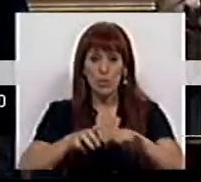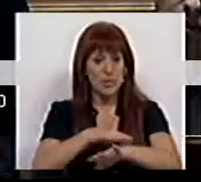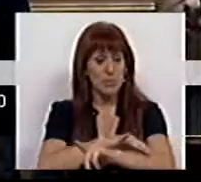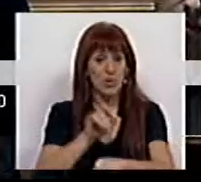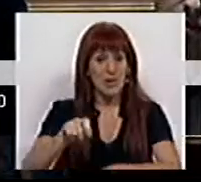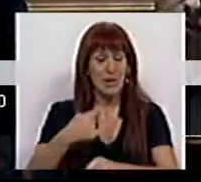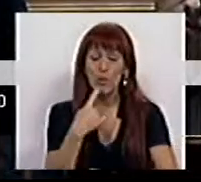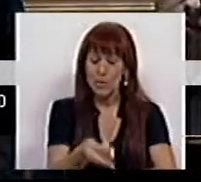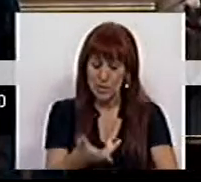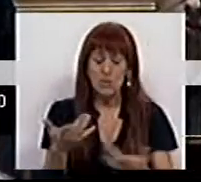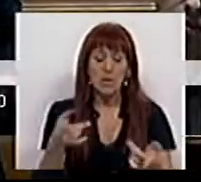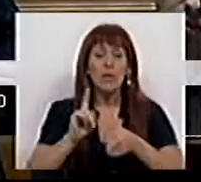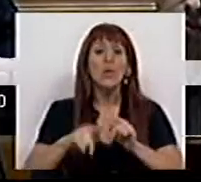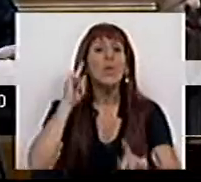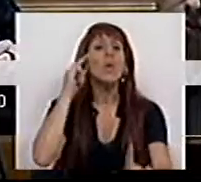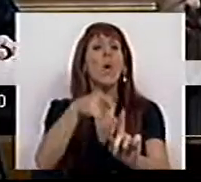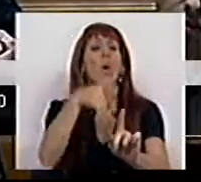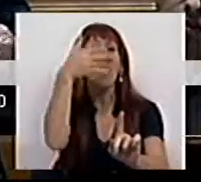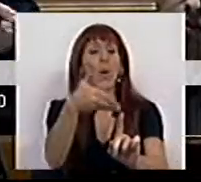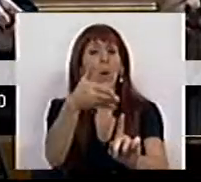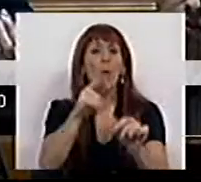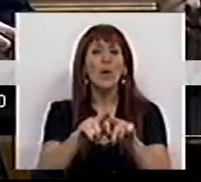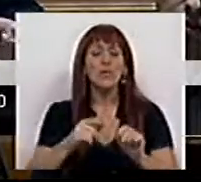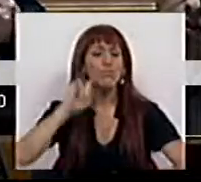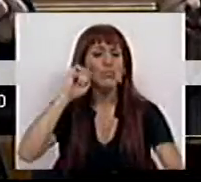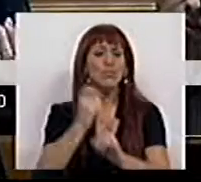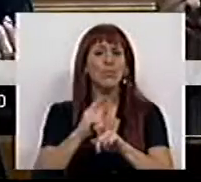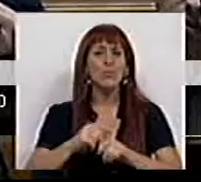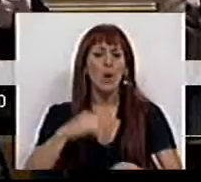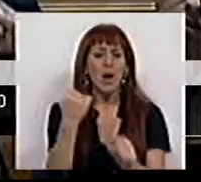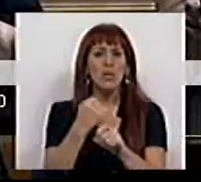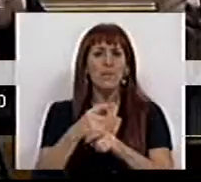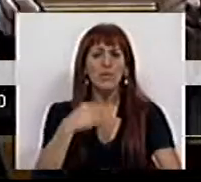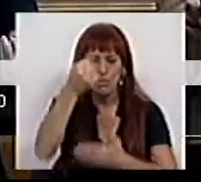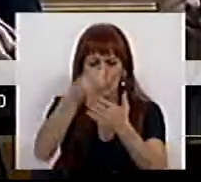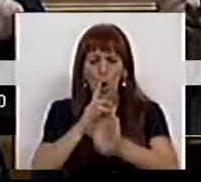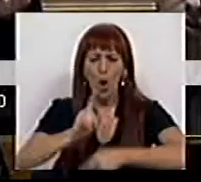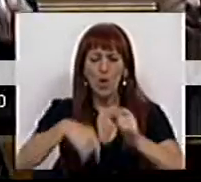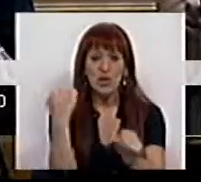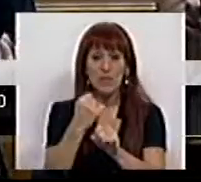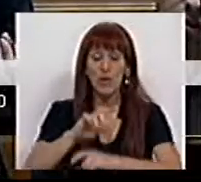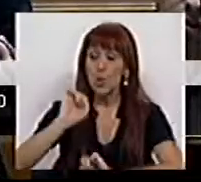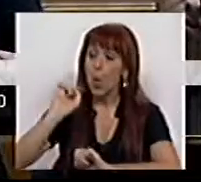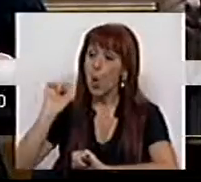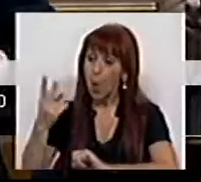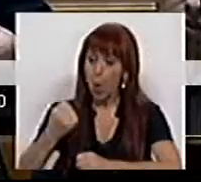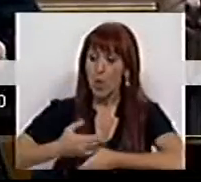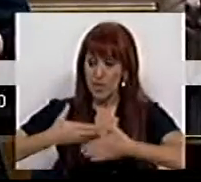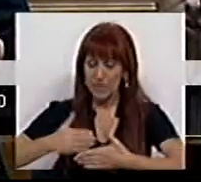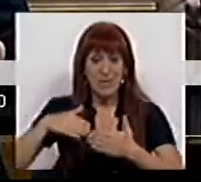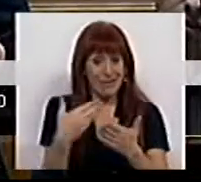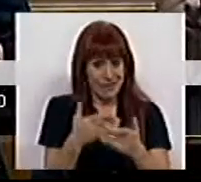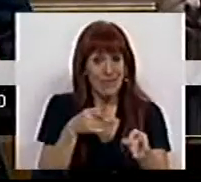quer disso dar nota de que o fim da exigência de atividade, de enunciação da atividade ou da profissão que